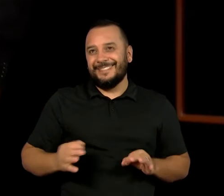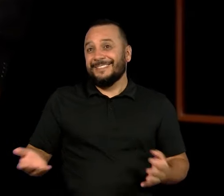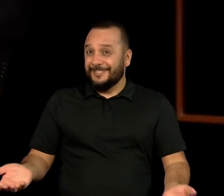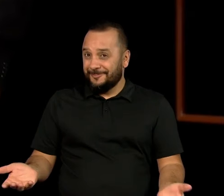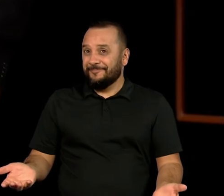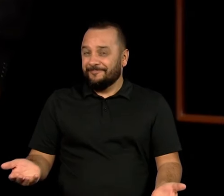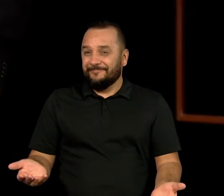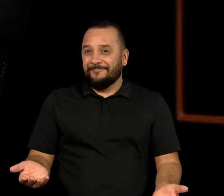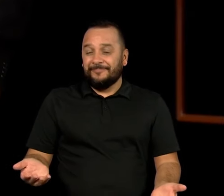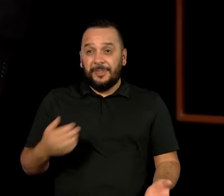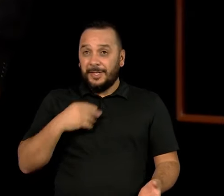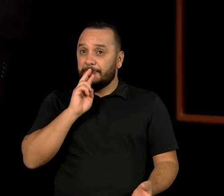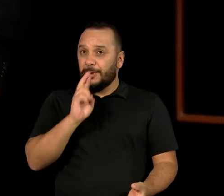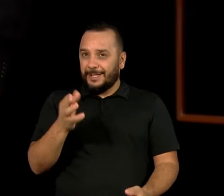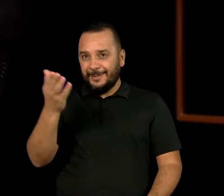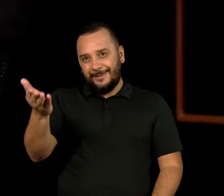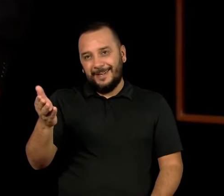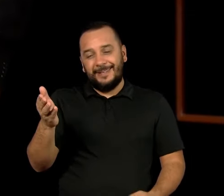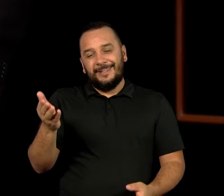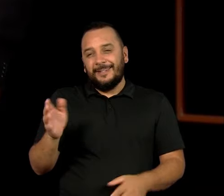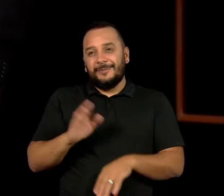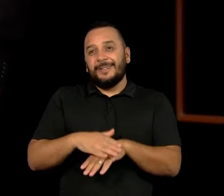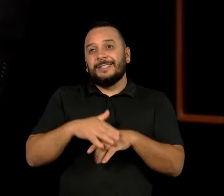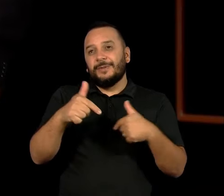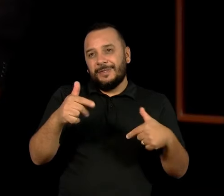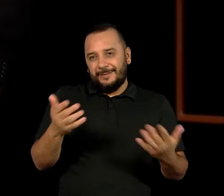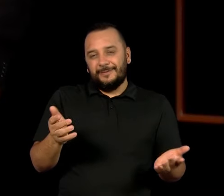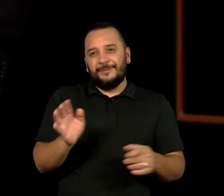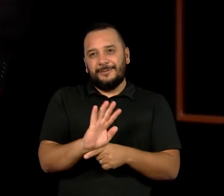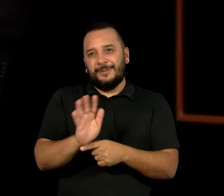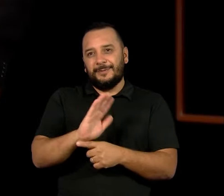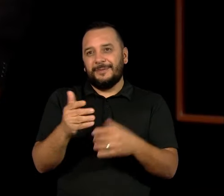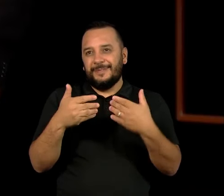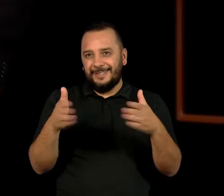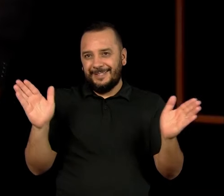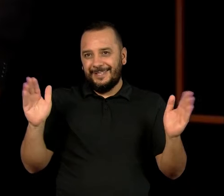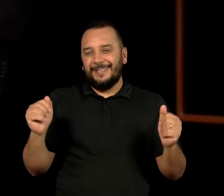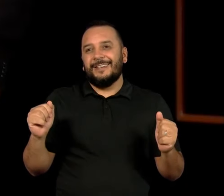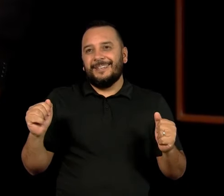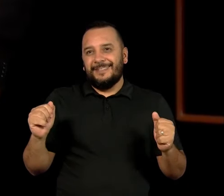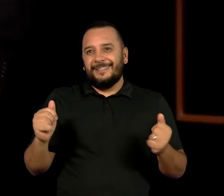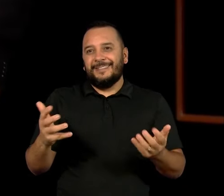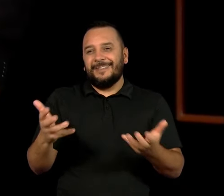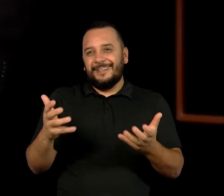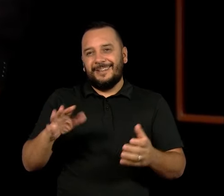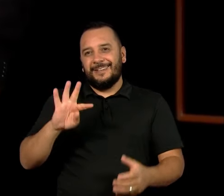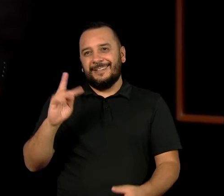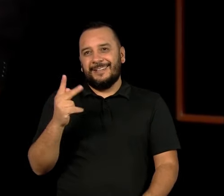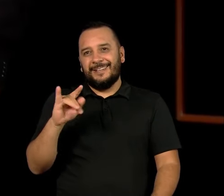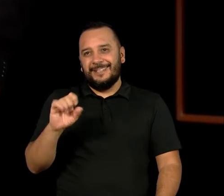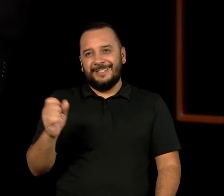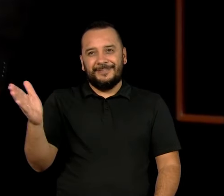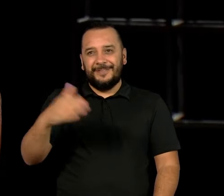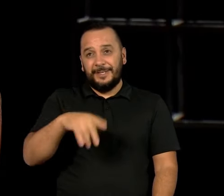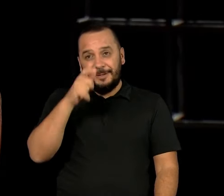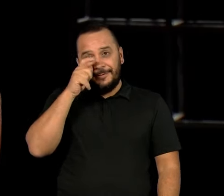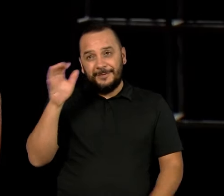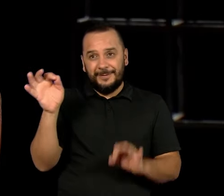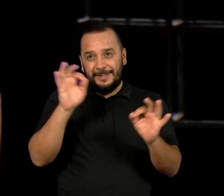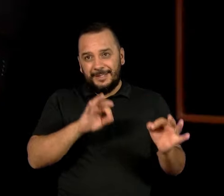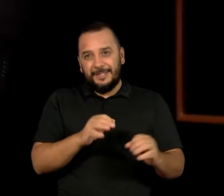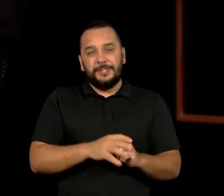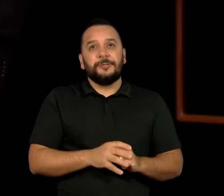fazendo. Meu filme vai estrear e quero muito que Thaís venha ver. Possessões,